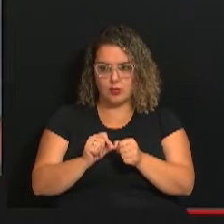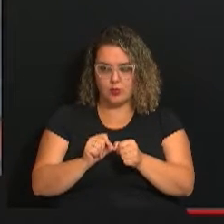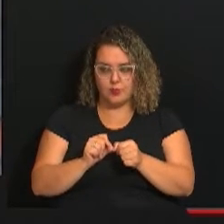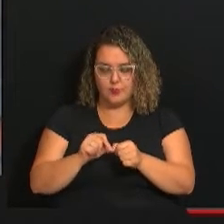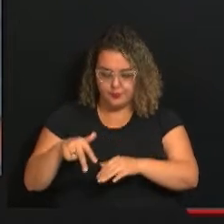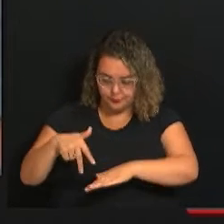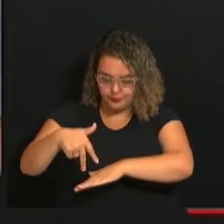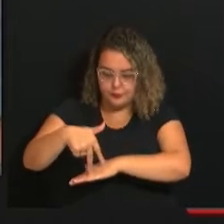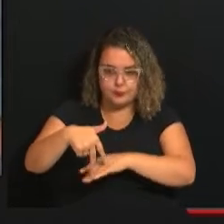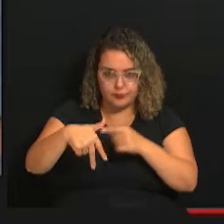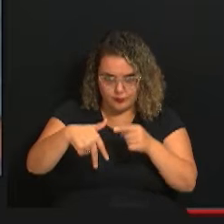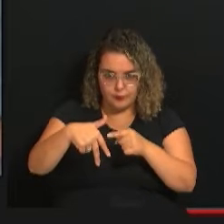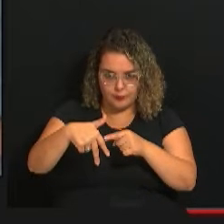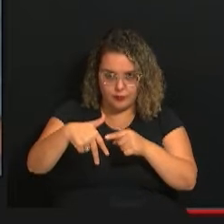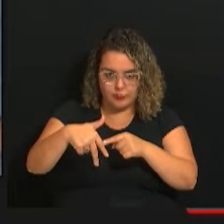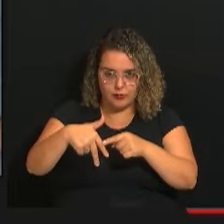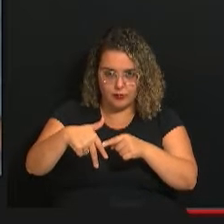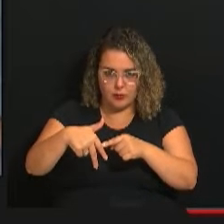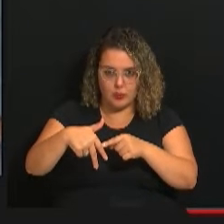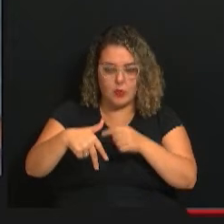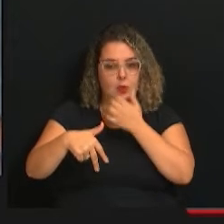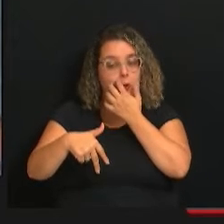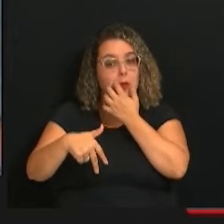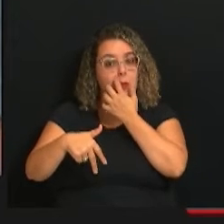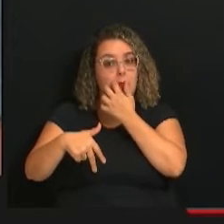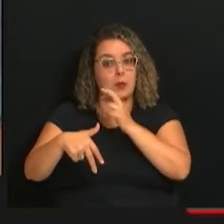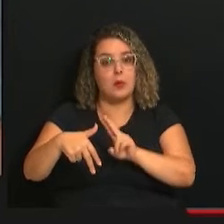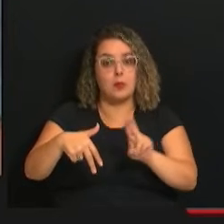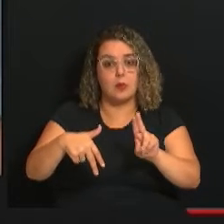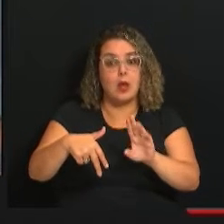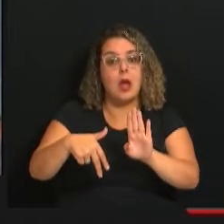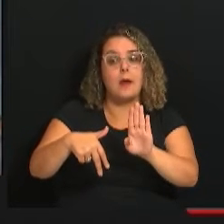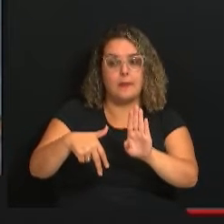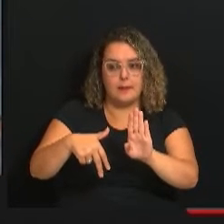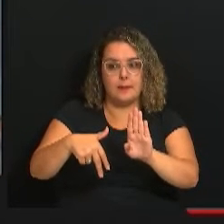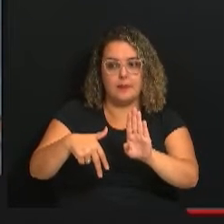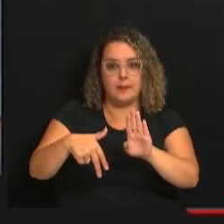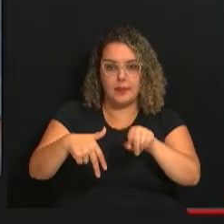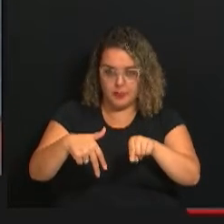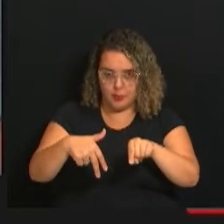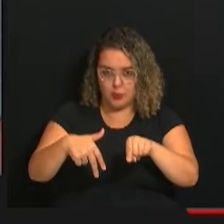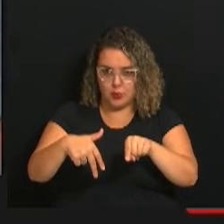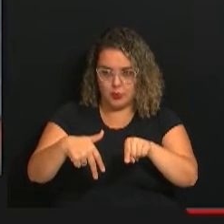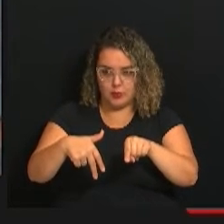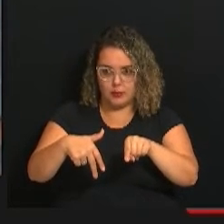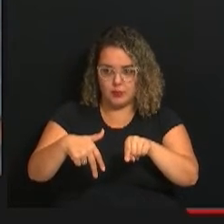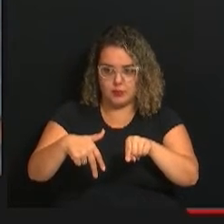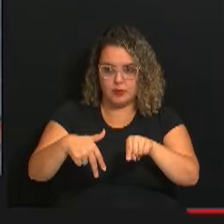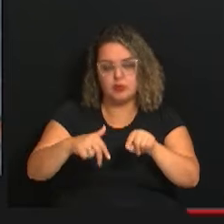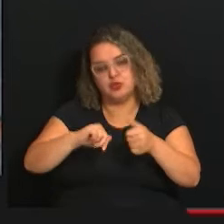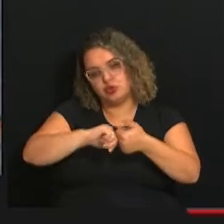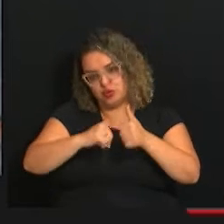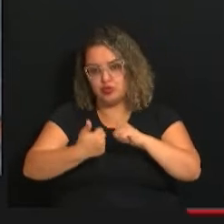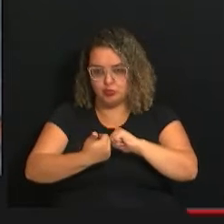como juíza, porque eu entrevistei muitas pessoas com transtorno mental, eu entrevistei pessoas que